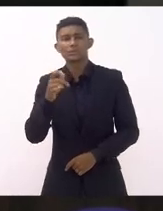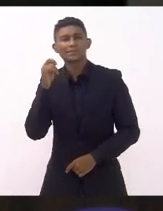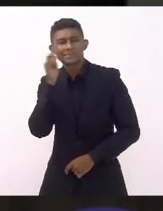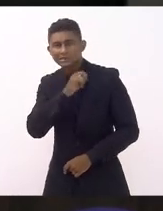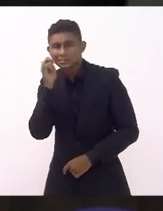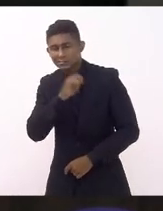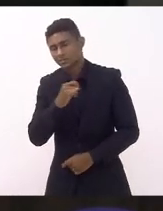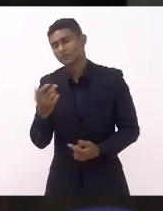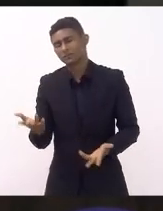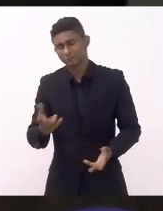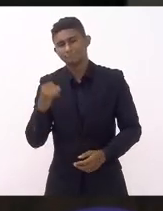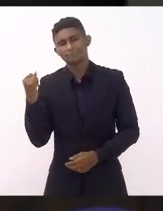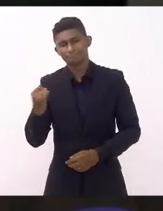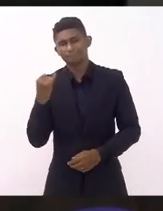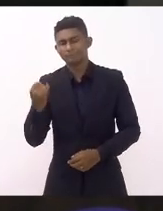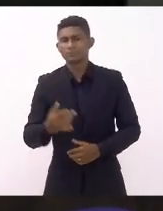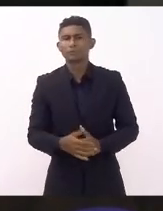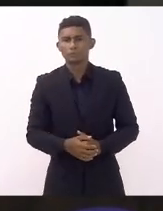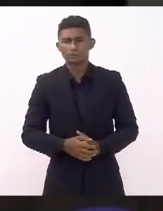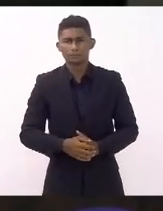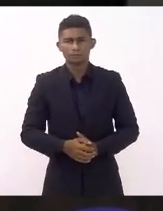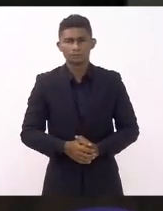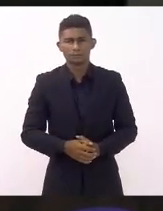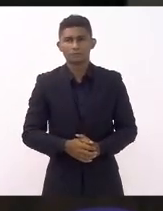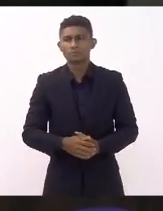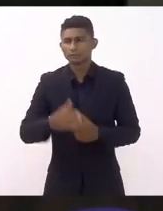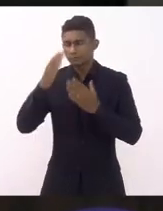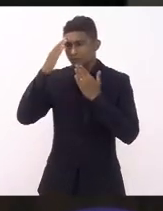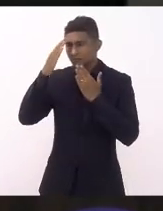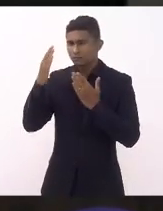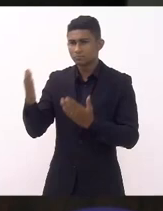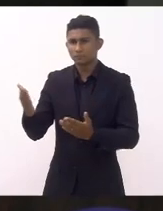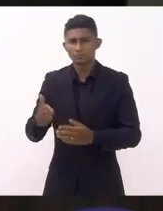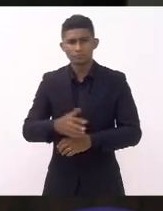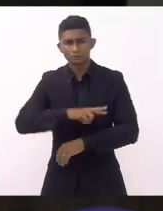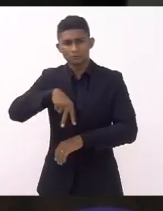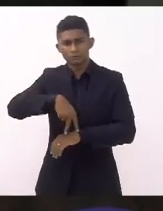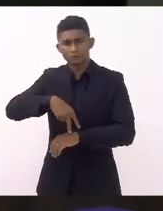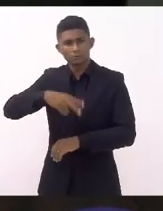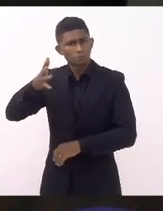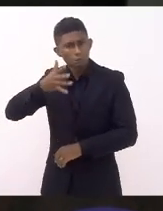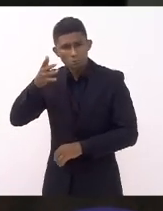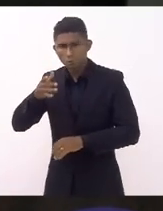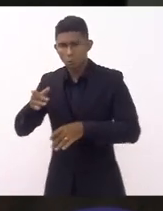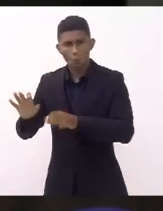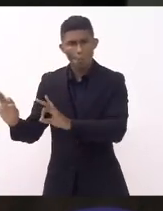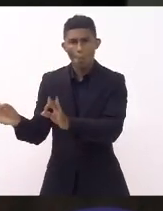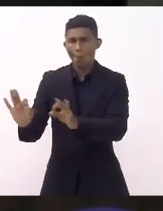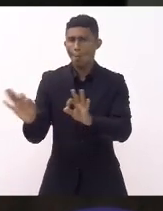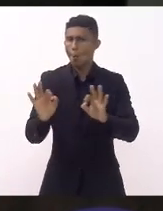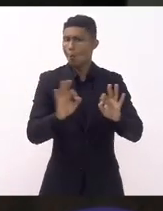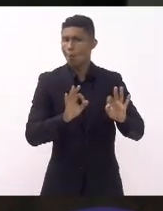de energia elétrica. Obrigado, deputada Célia Jordão. Não havendo mais oradores